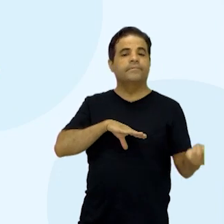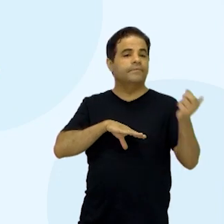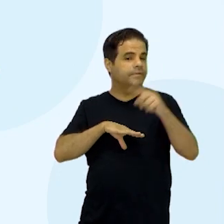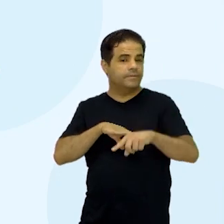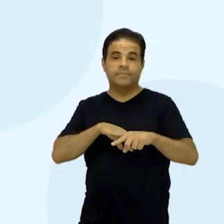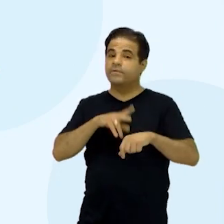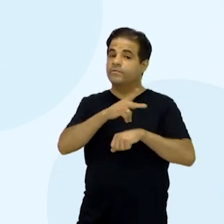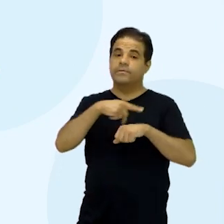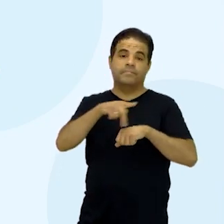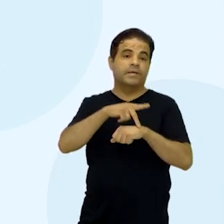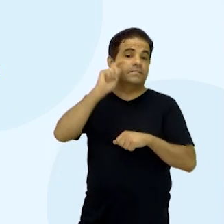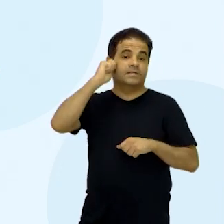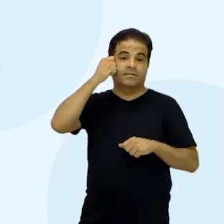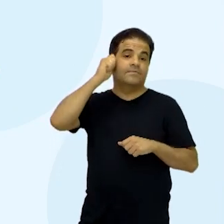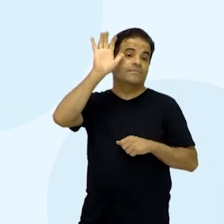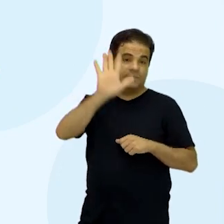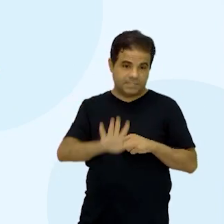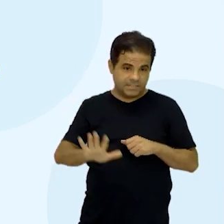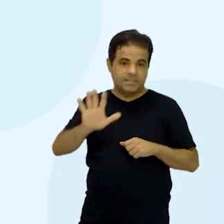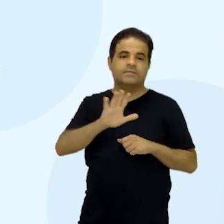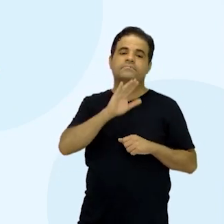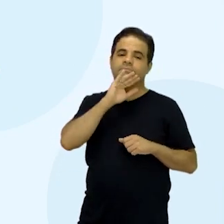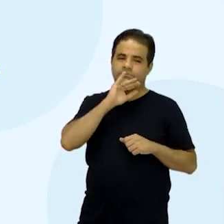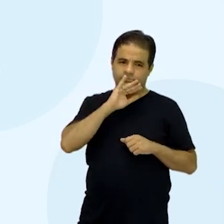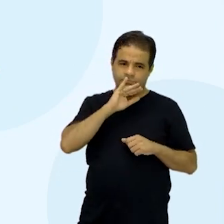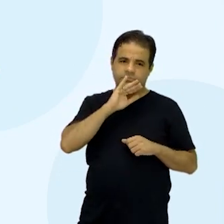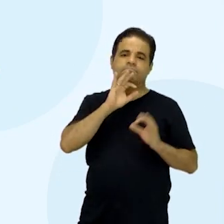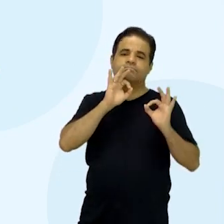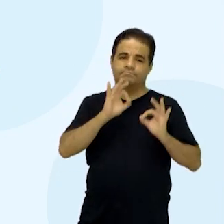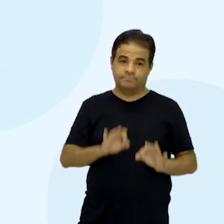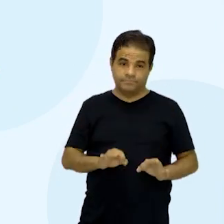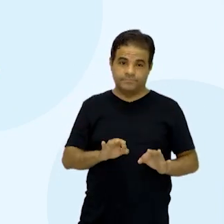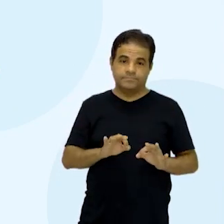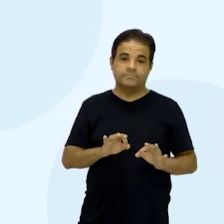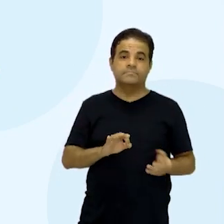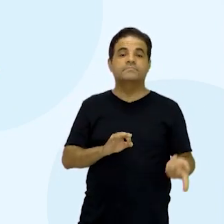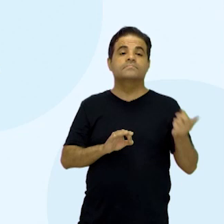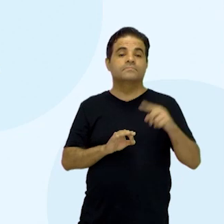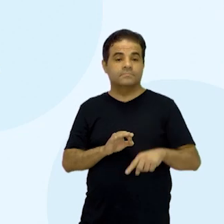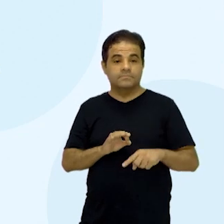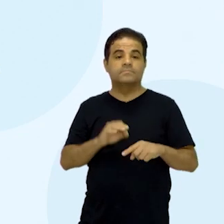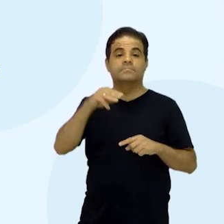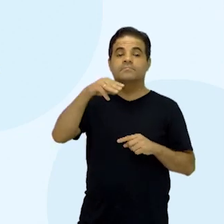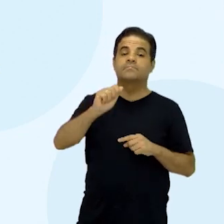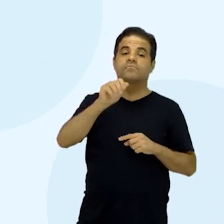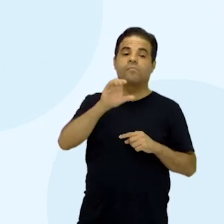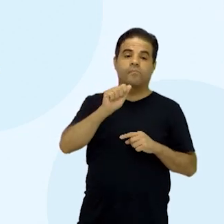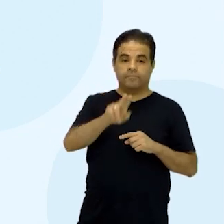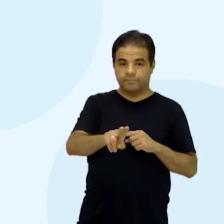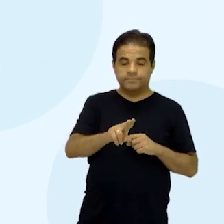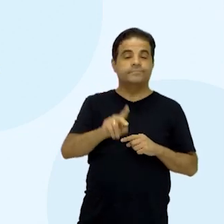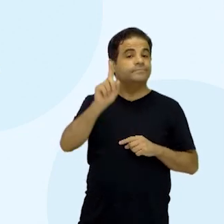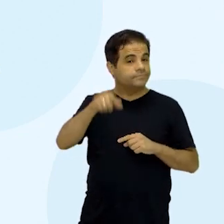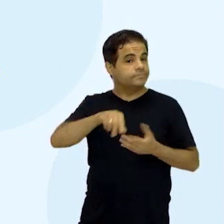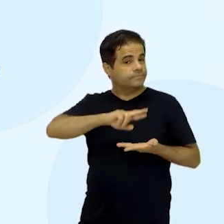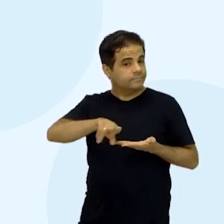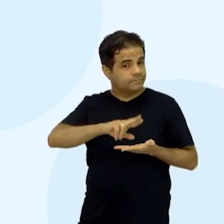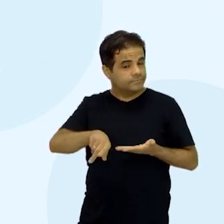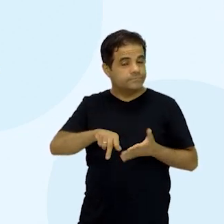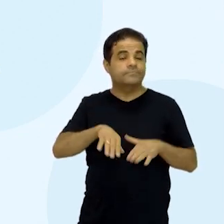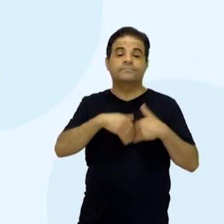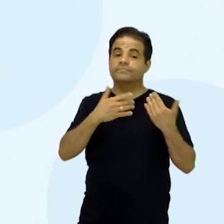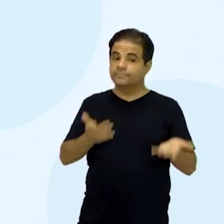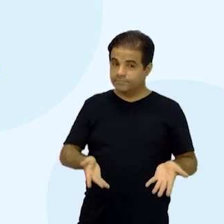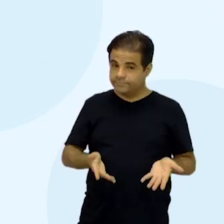é um país africano, então estamos mal de geografia, realmente é isso, tá? E eu tenho Macau aqui na letra B, que também fala, apesar que é